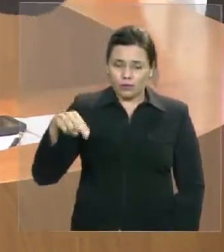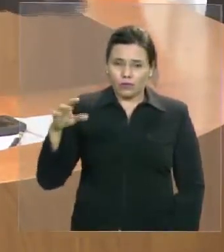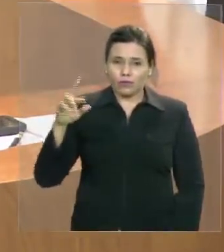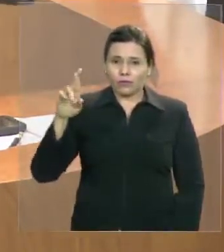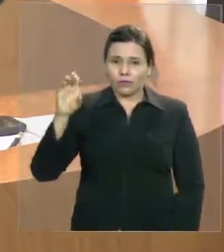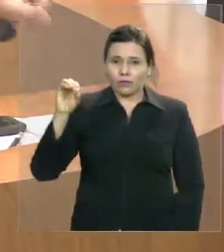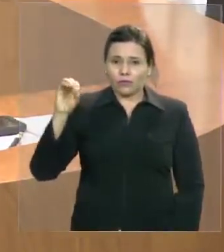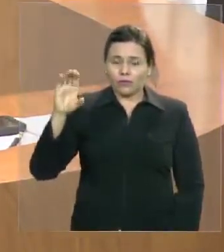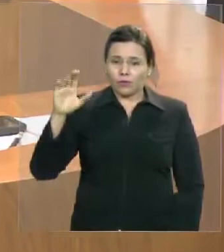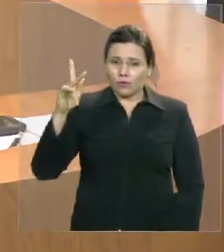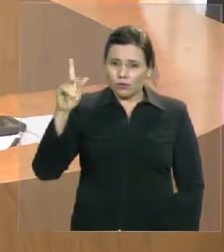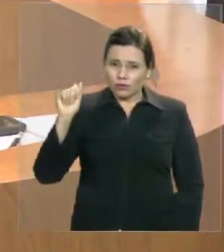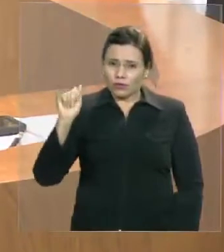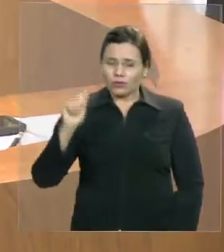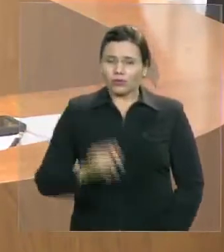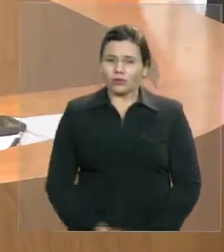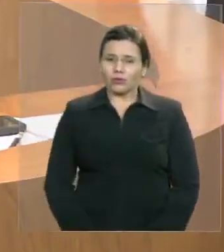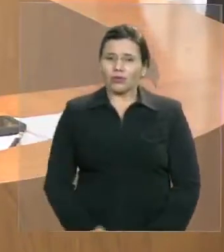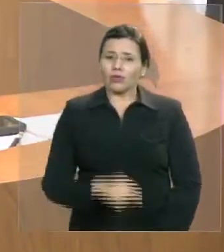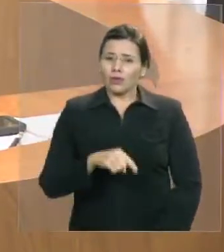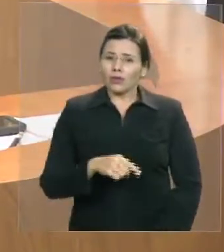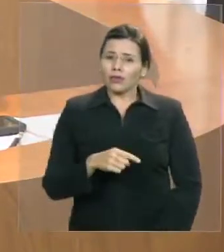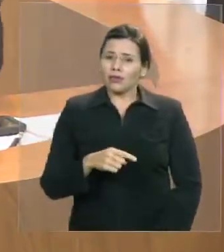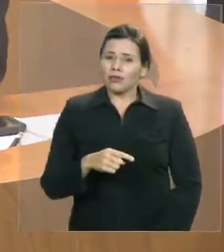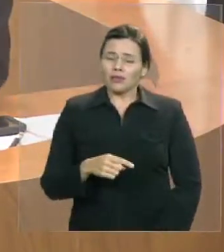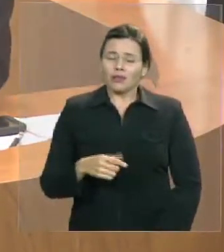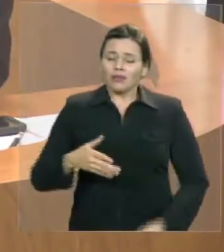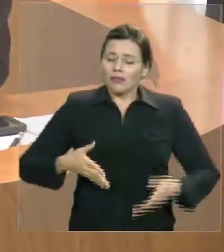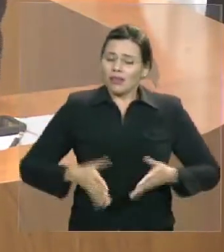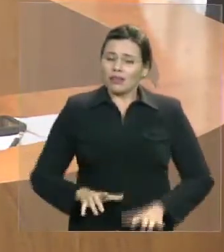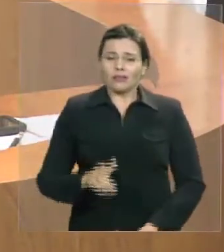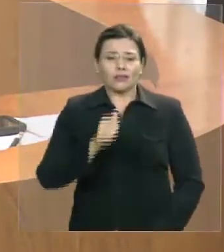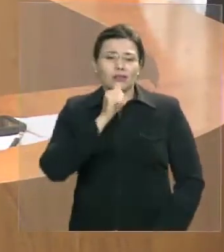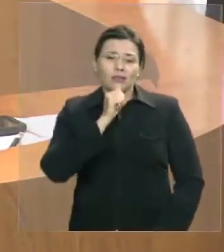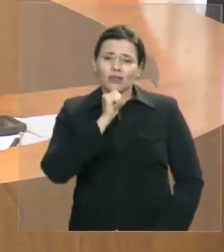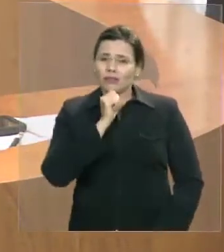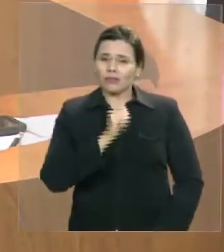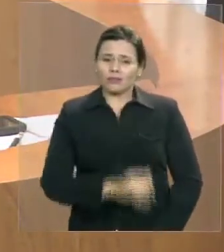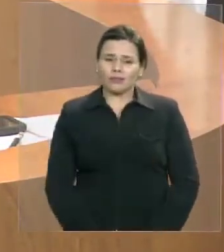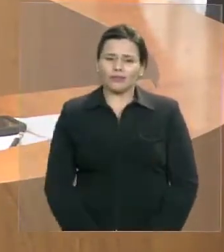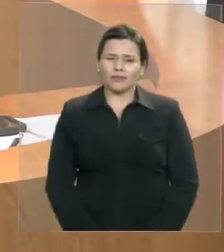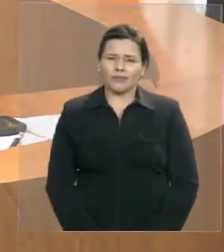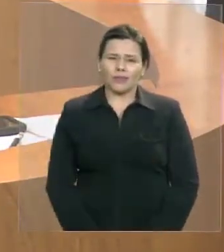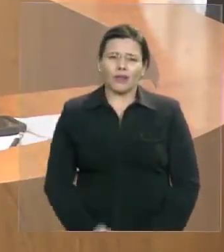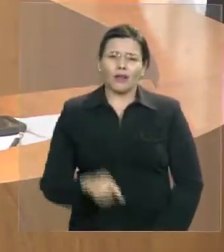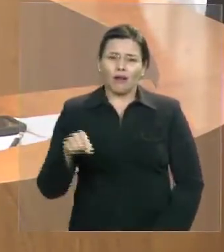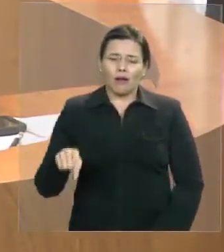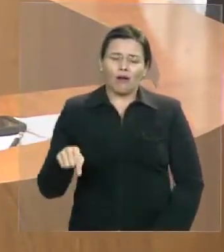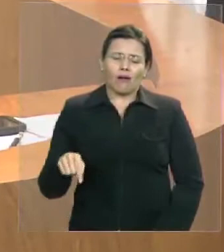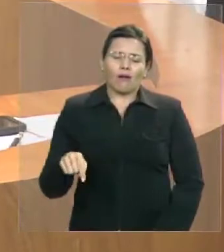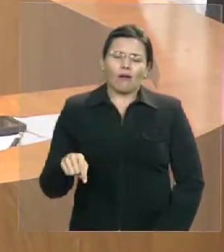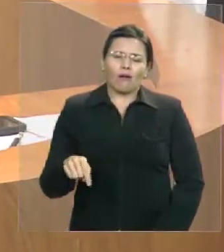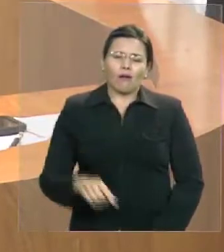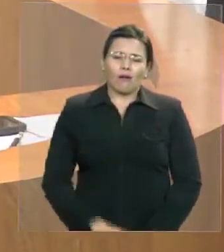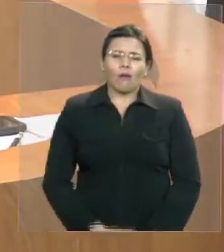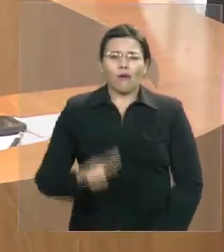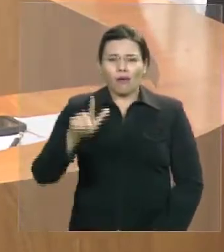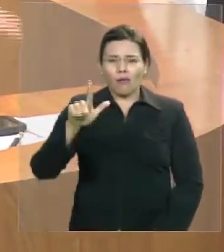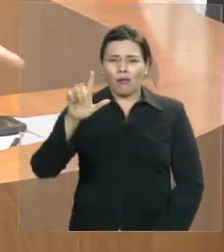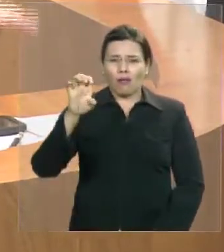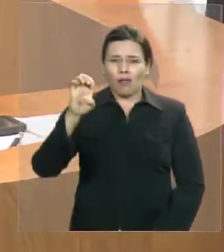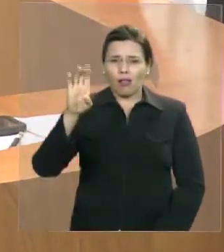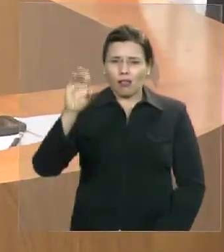Talvez estivesse ainda no ventre da sua mãe ou dando seus primeiros passos. Há 35 anos atrás, o prefeito